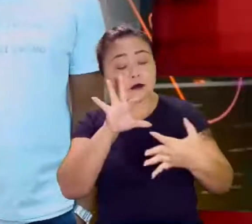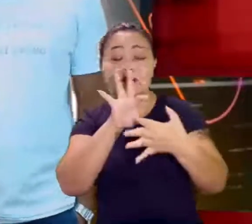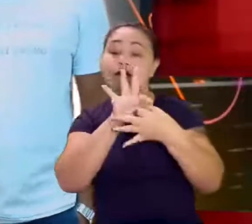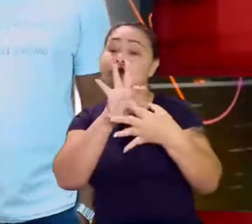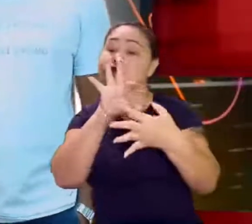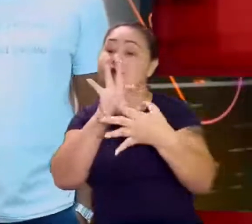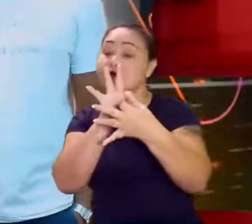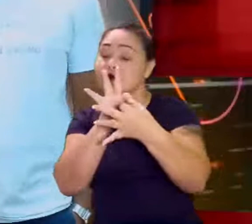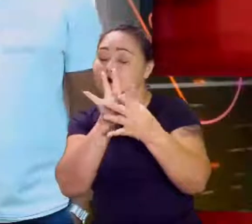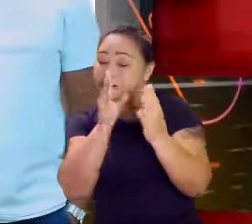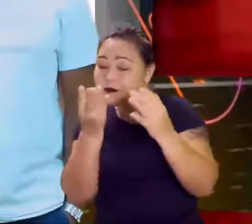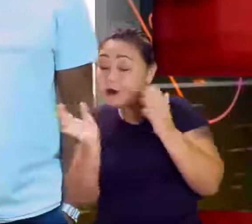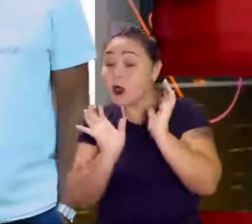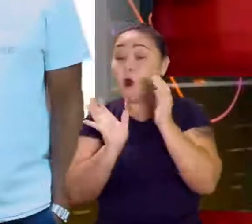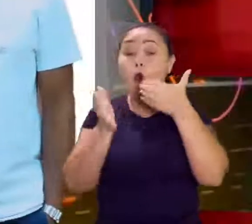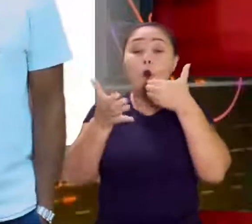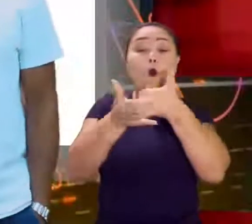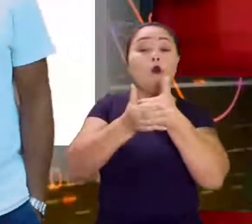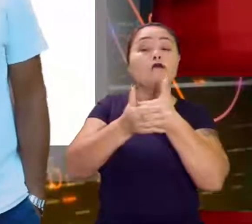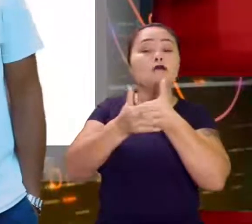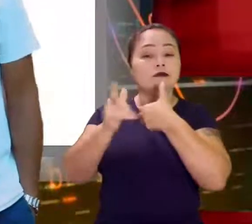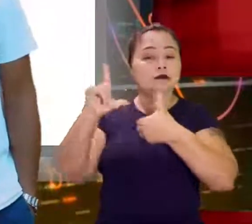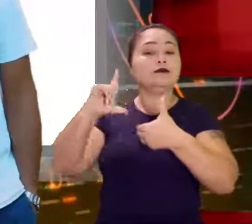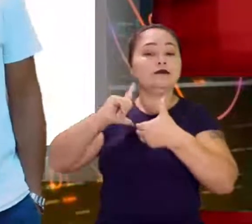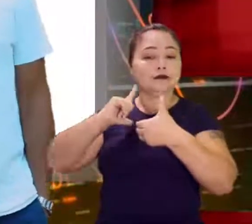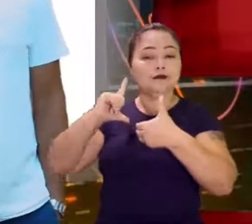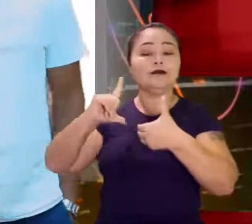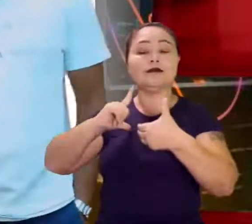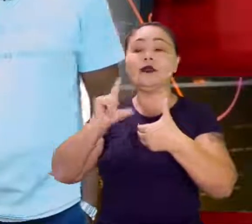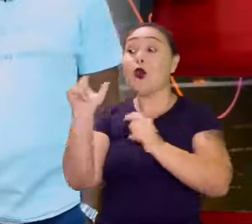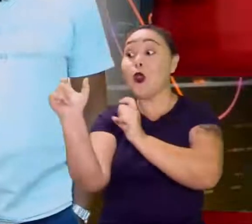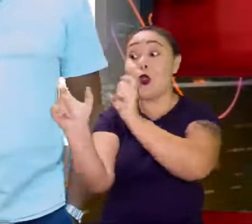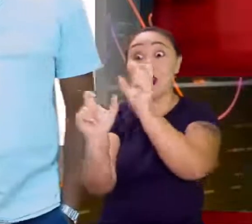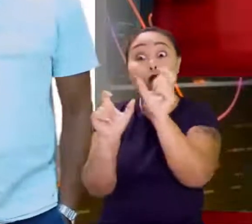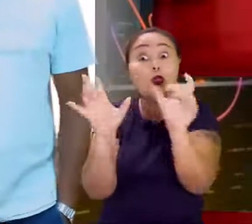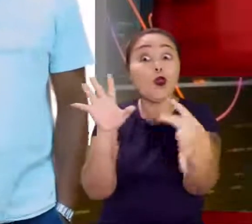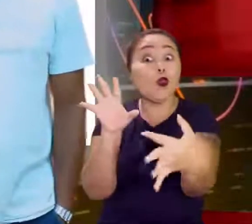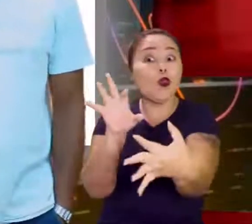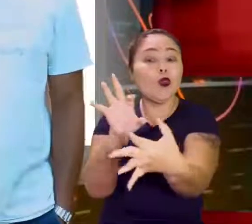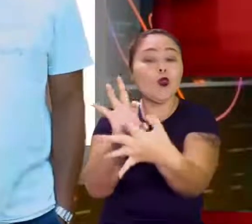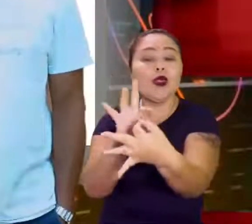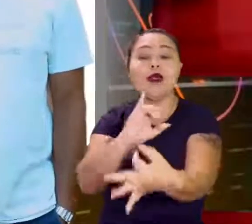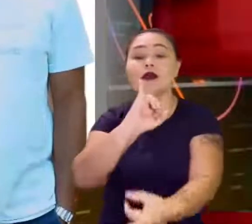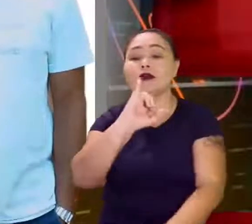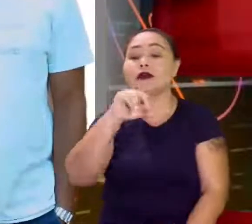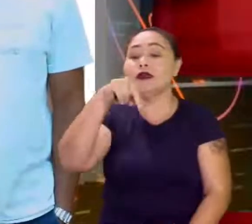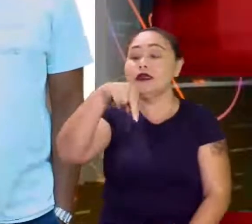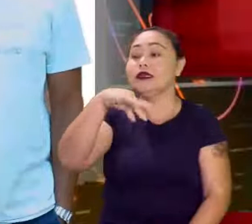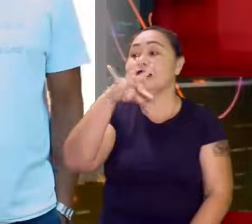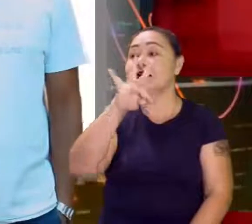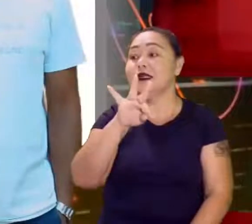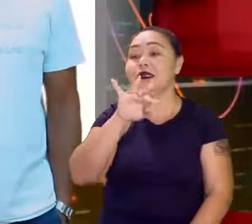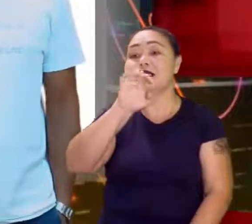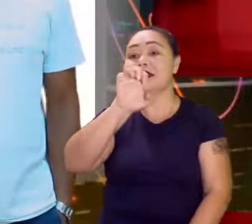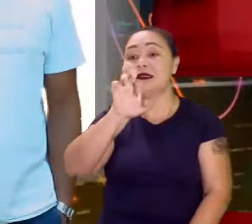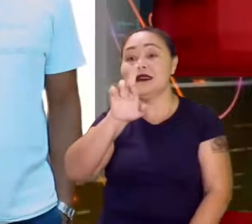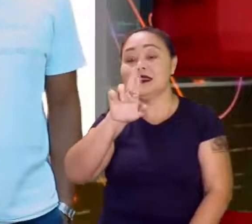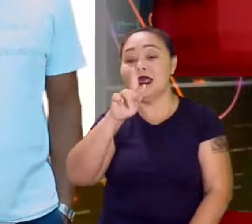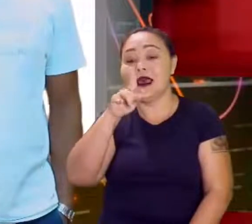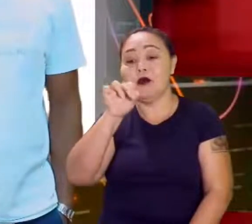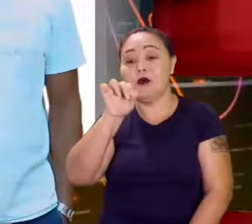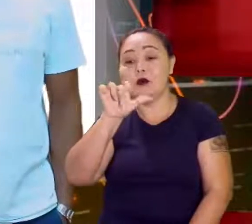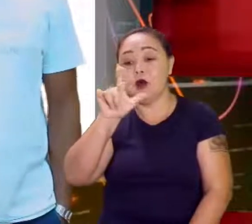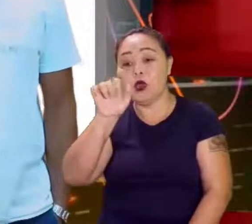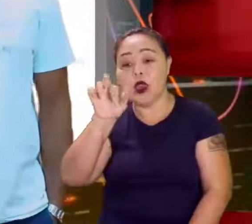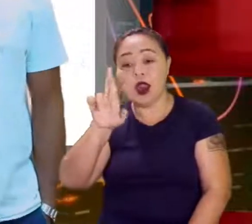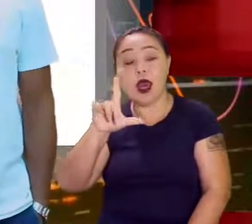coisa intrínseca, né? Alguma coisa por trás disso. Então, os nomes têm tudo a ver. Então, interpolar é isso mesmo, né? É colocar